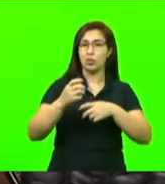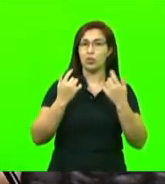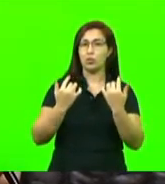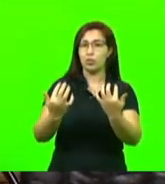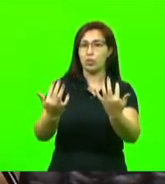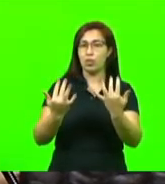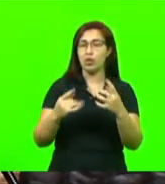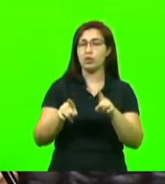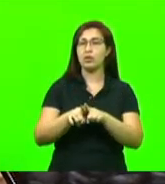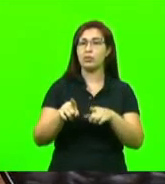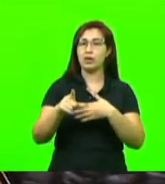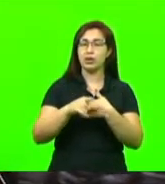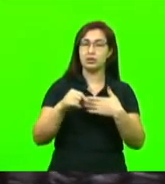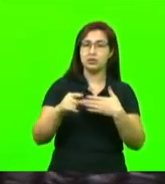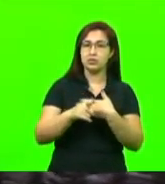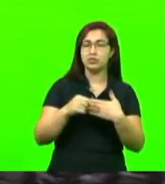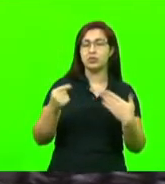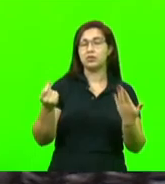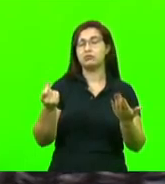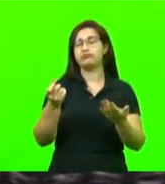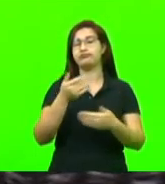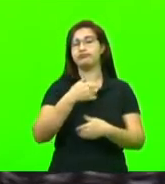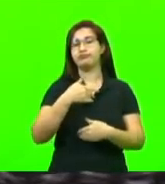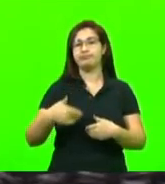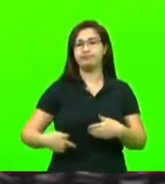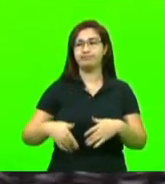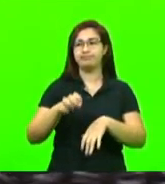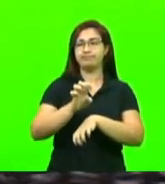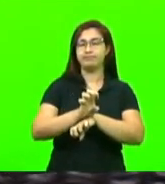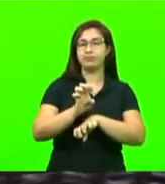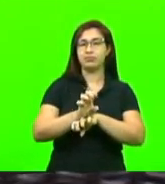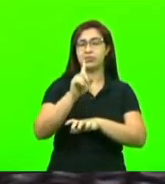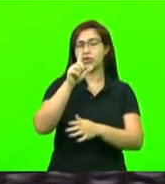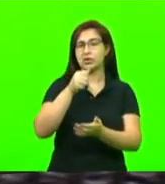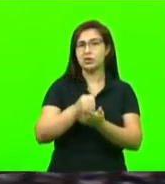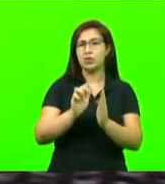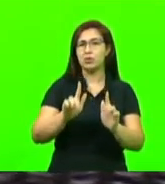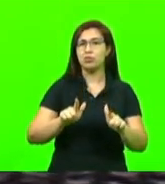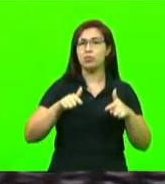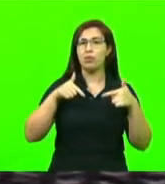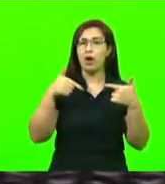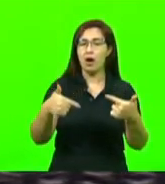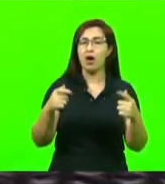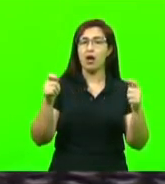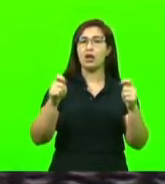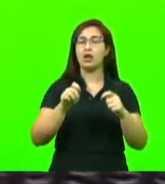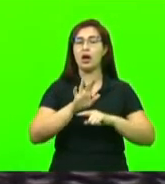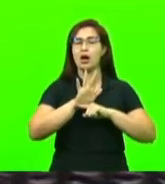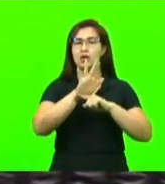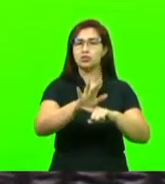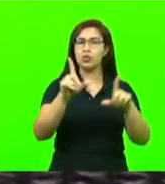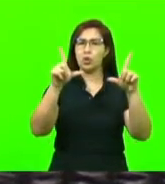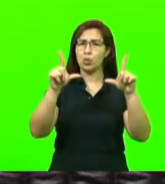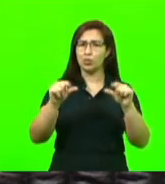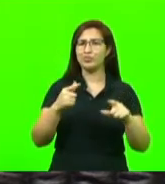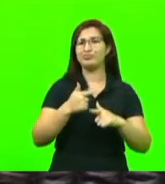o Governo do Estado, de ações e medidas que efetivamente possam mitigar